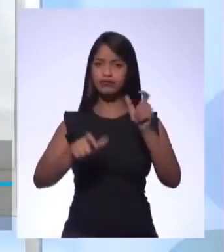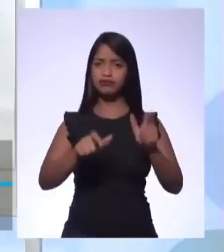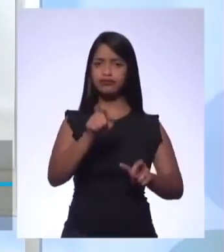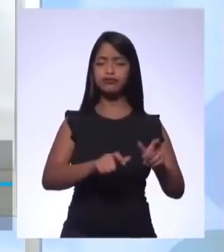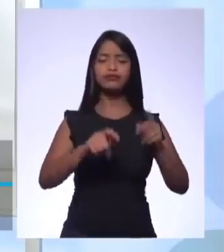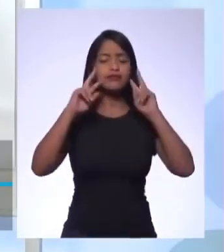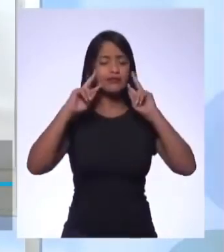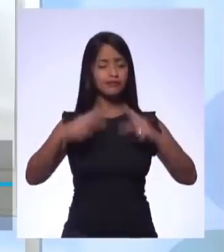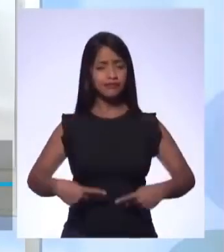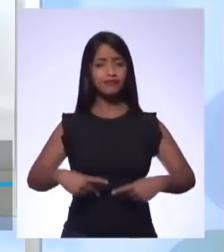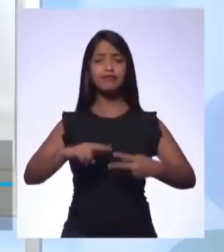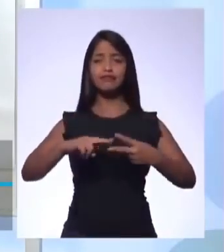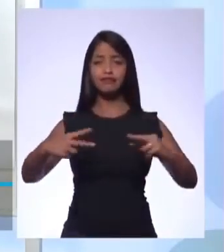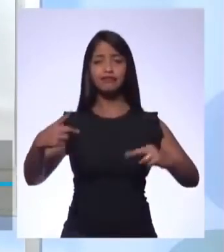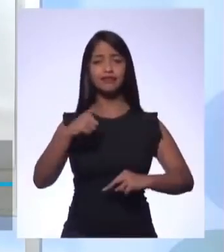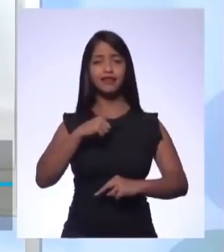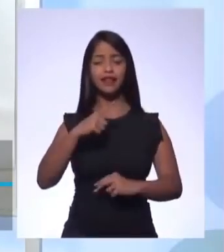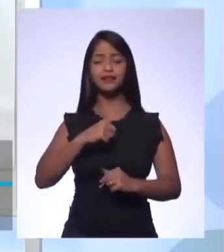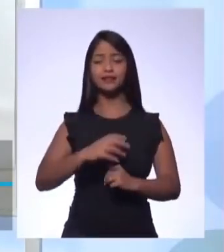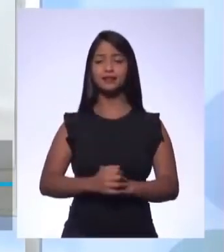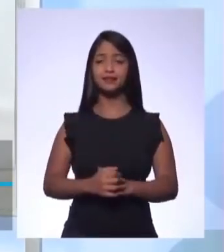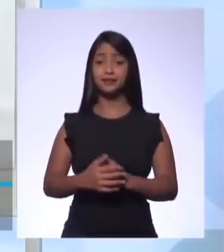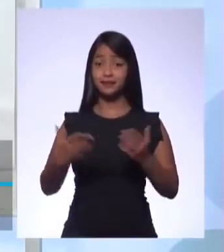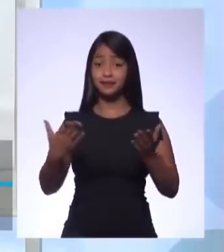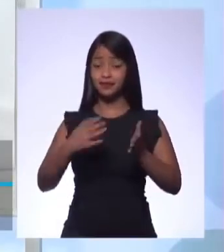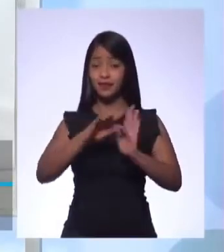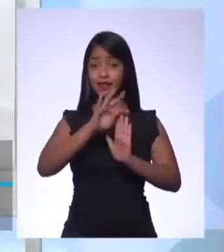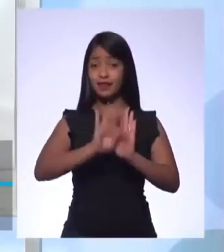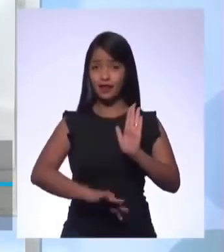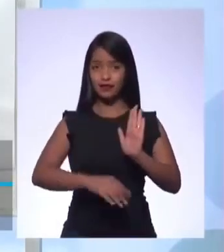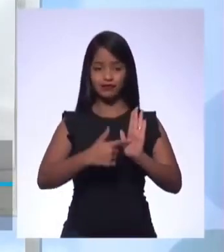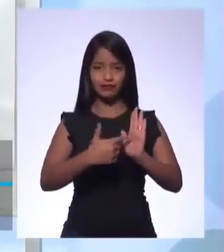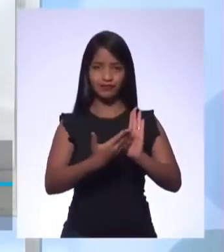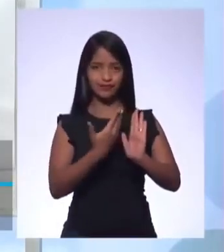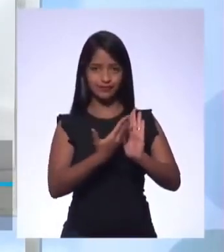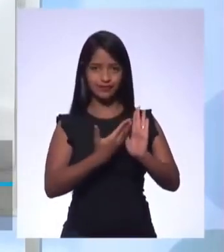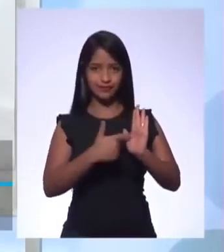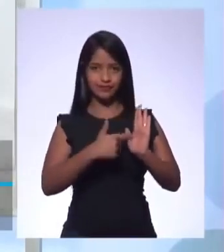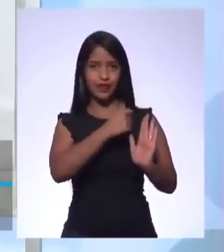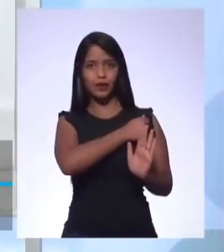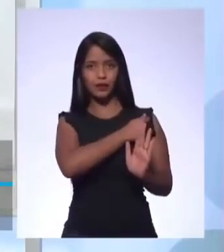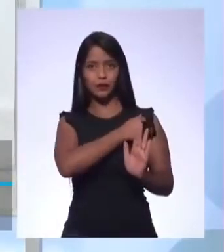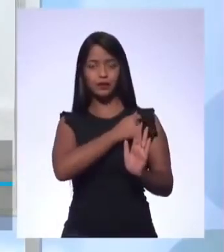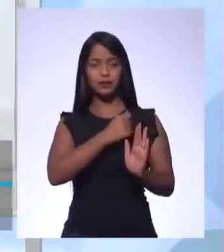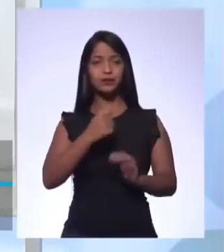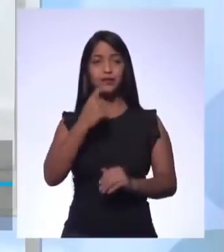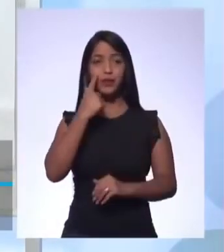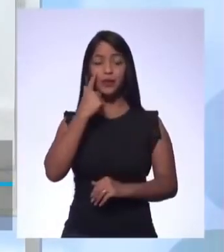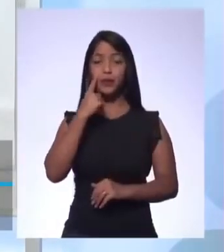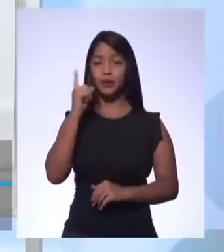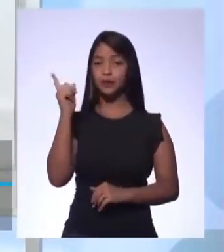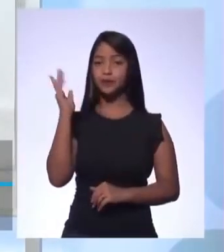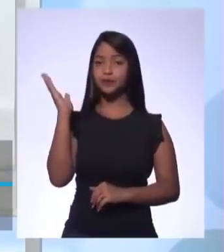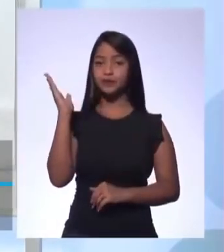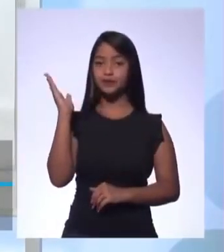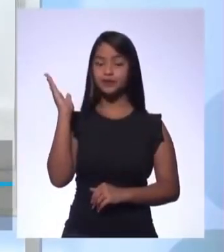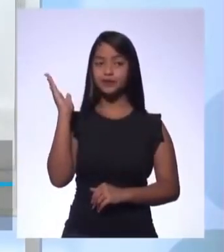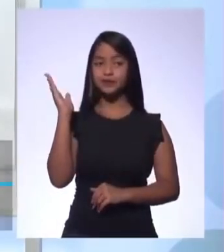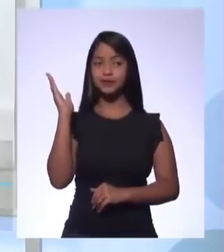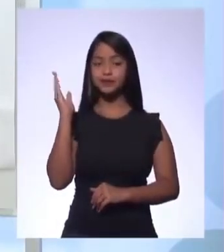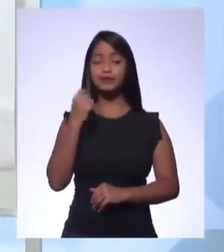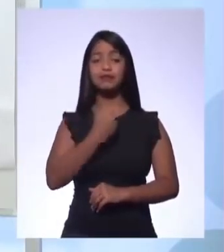lá na apostila do caderno do aluno, tá? O Belo vai mostrar para mim. Tá? É esse aqui, ó, page